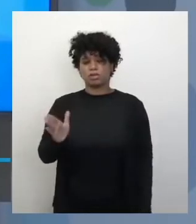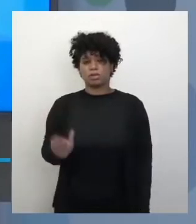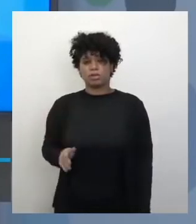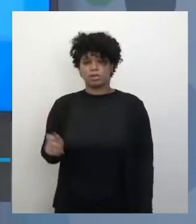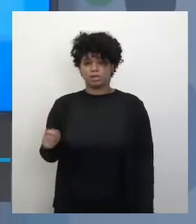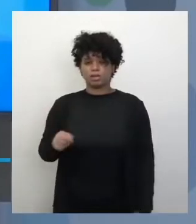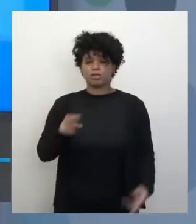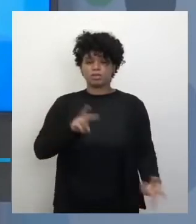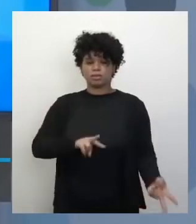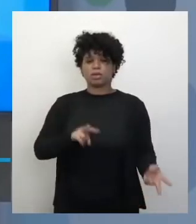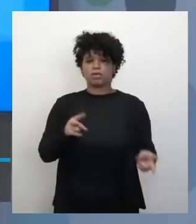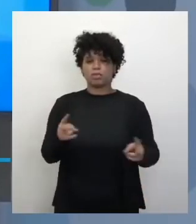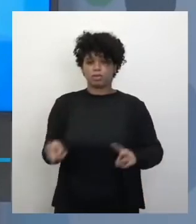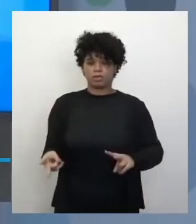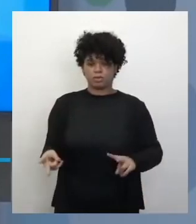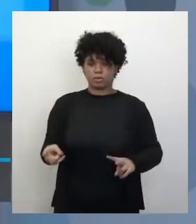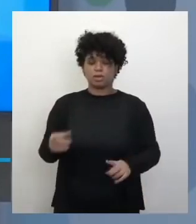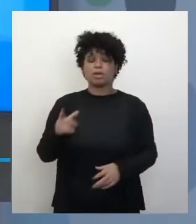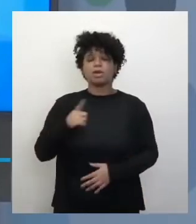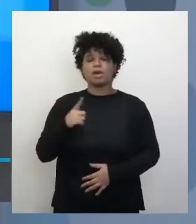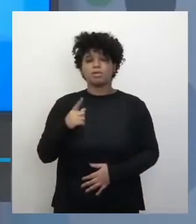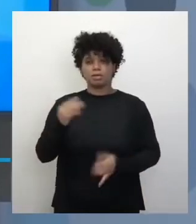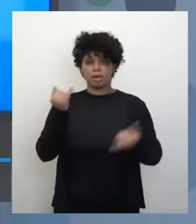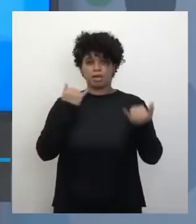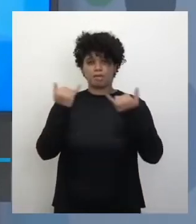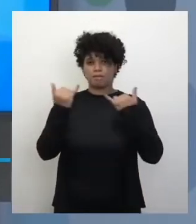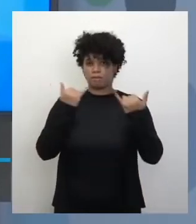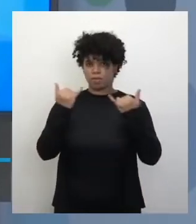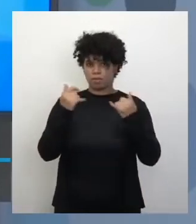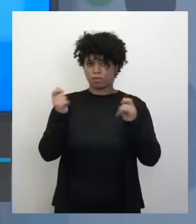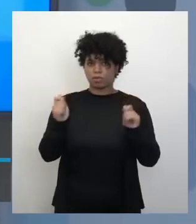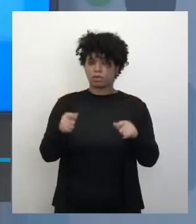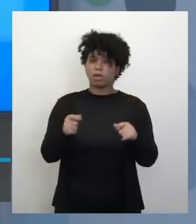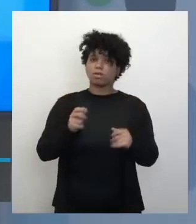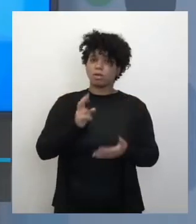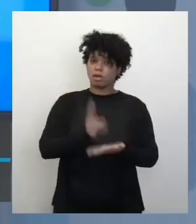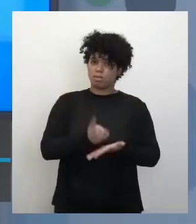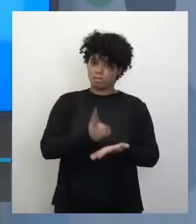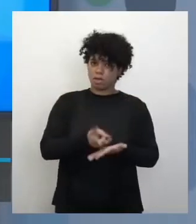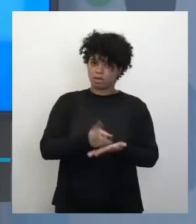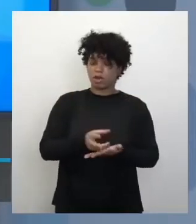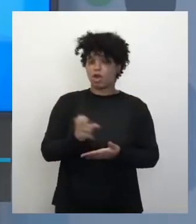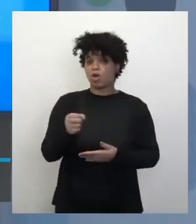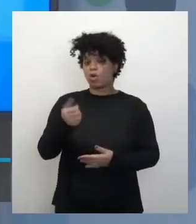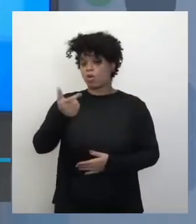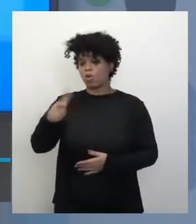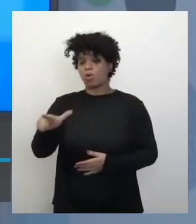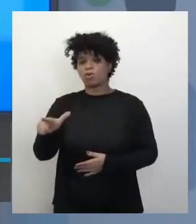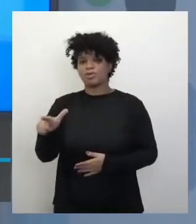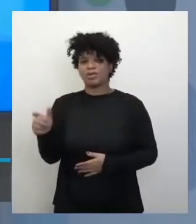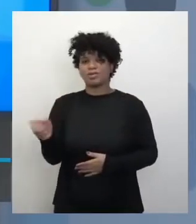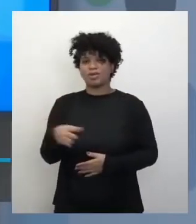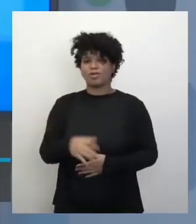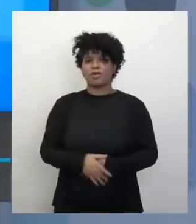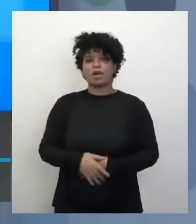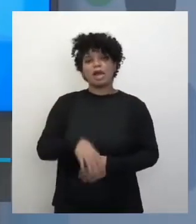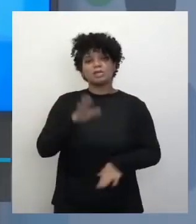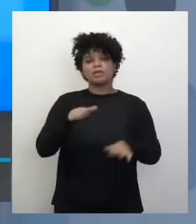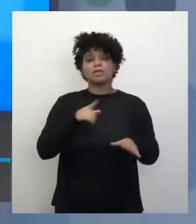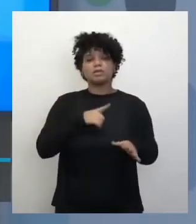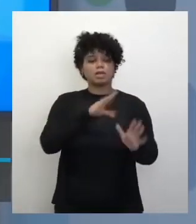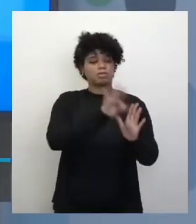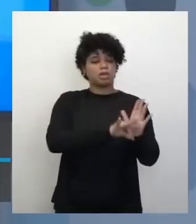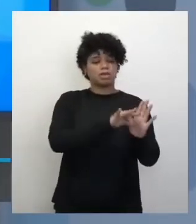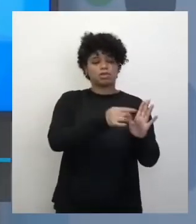ao modificar, transmite uma informação que pode ser a mesma ou pode ser uma informação modificada, como, por exemplo, o resumo, né? O resumo,